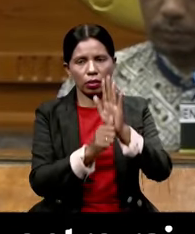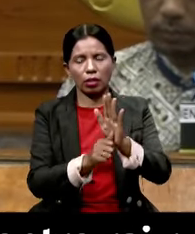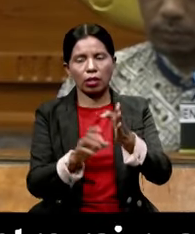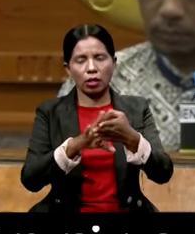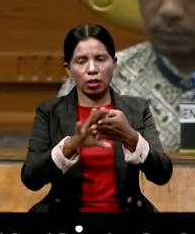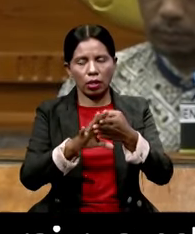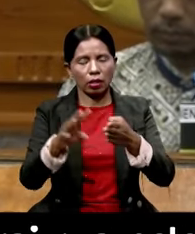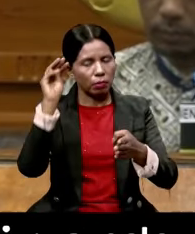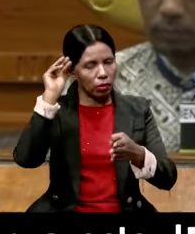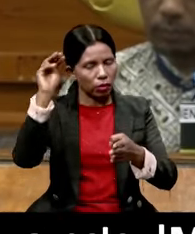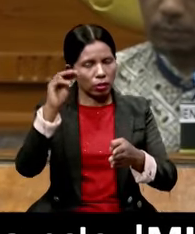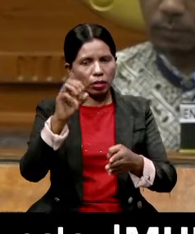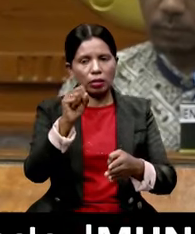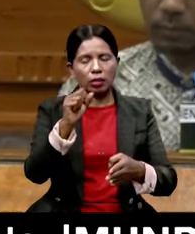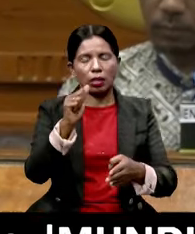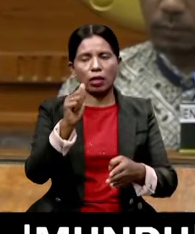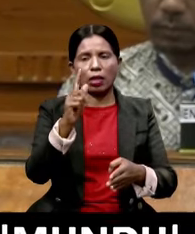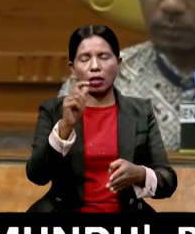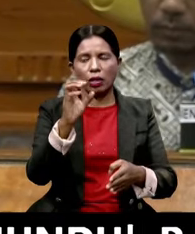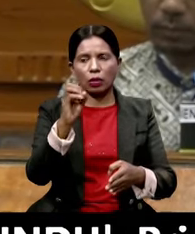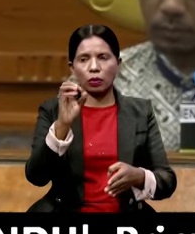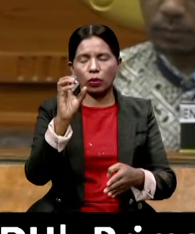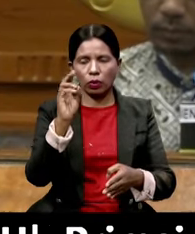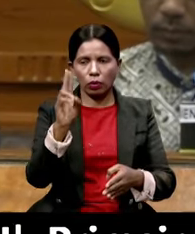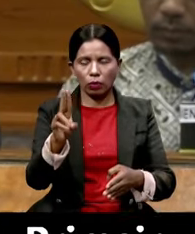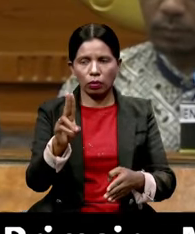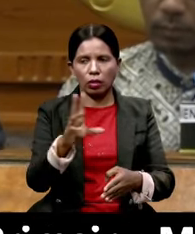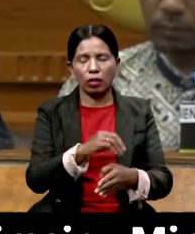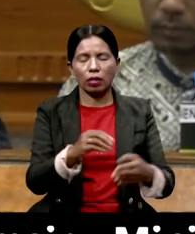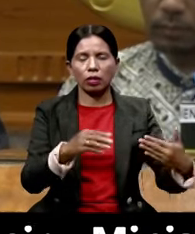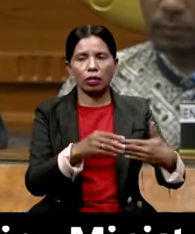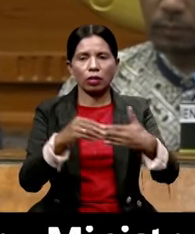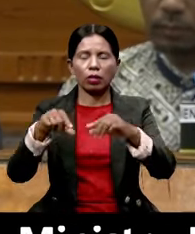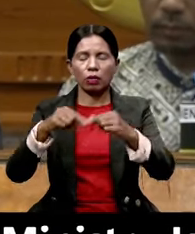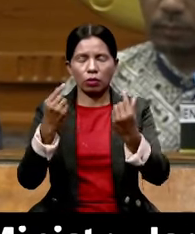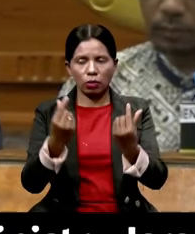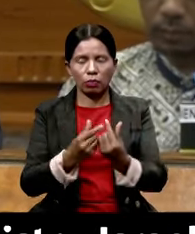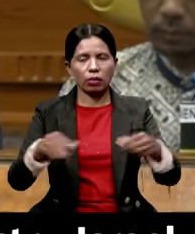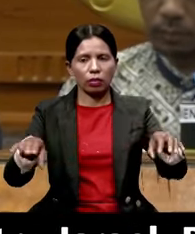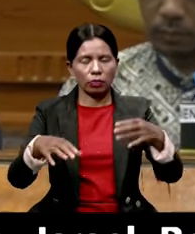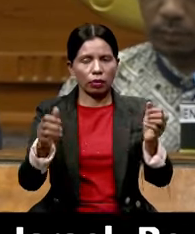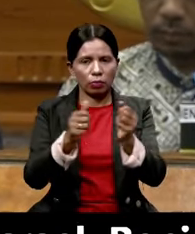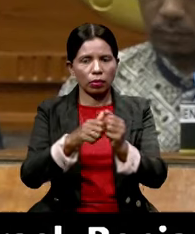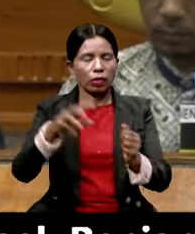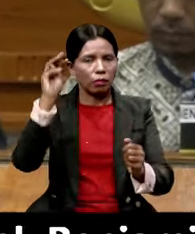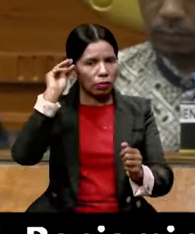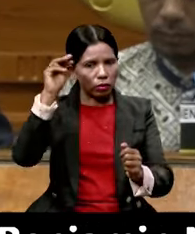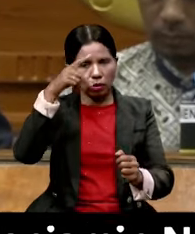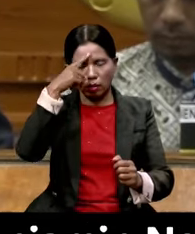nian ba secretário de Estado a tu halau né, a tu lidera equipa cooperação ministerial né,